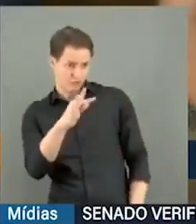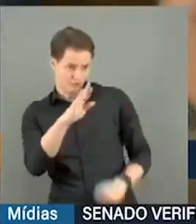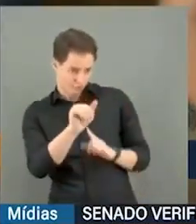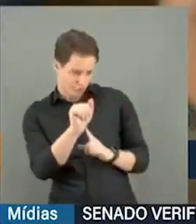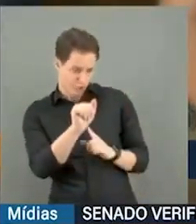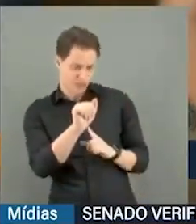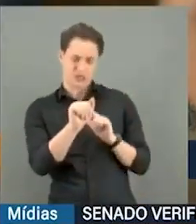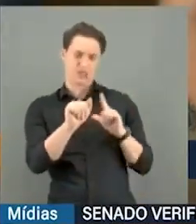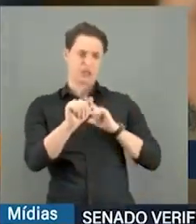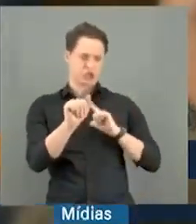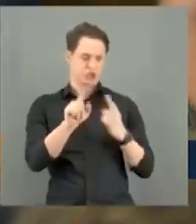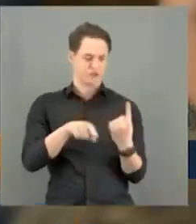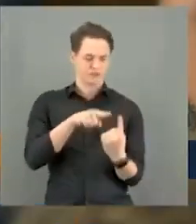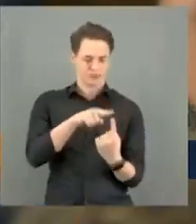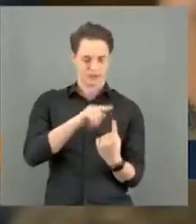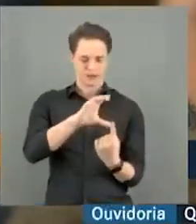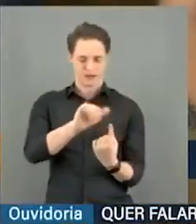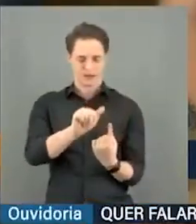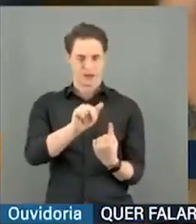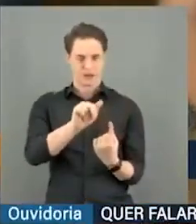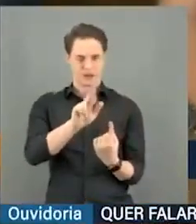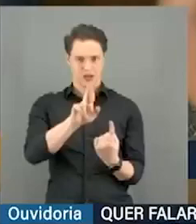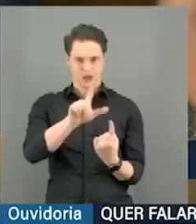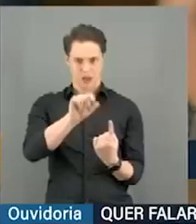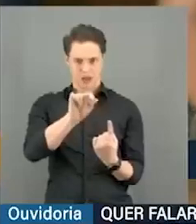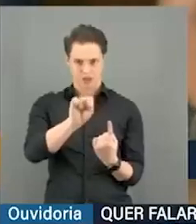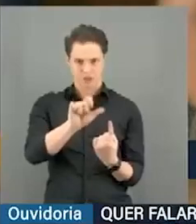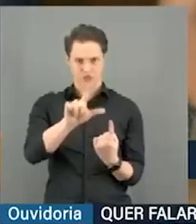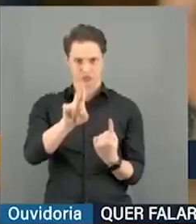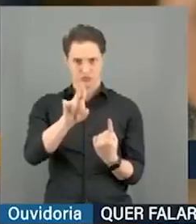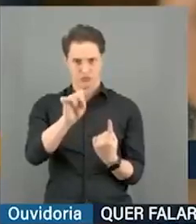Alberto Ustra, que tivera participação direta